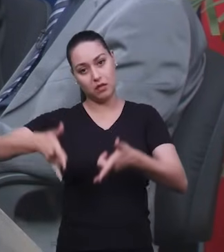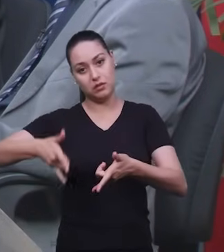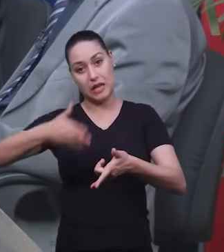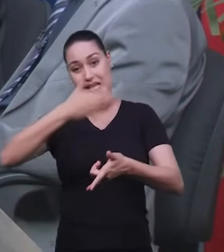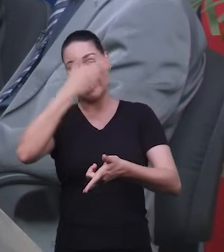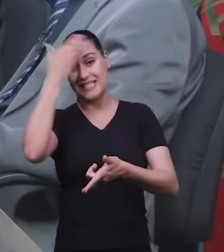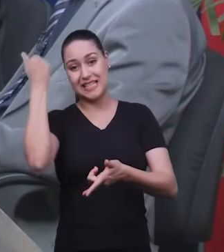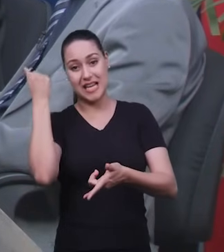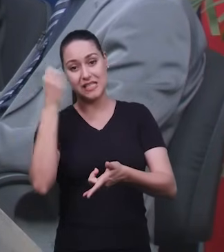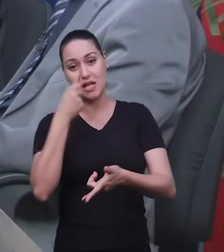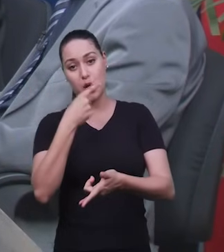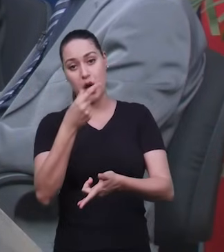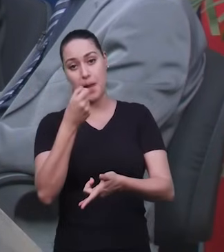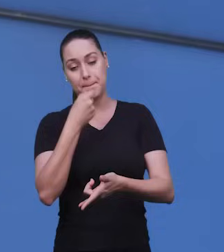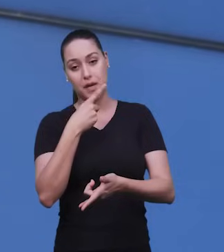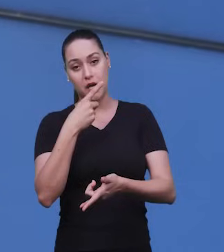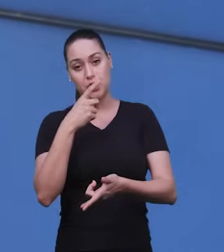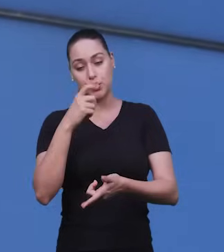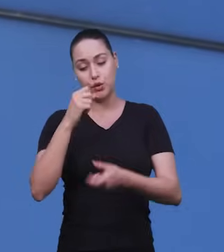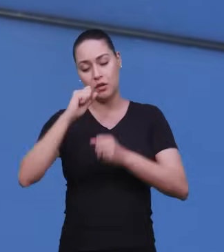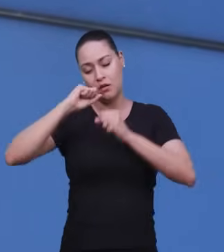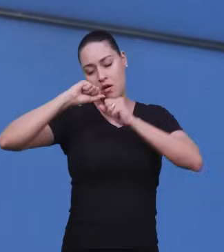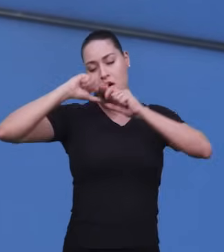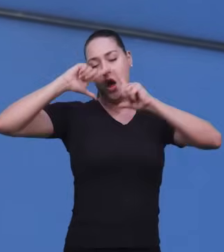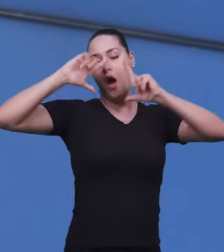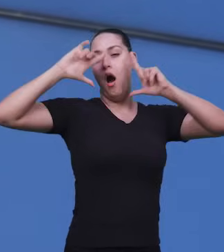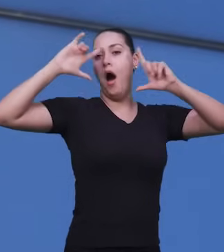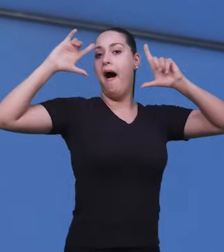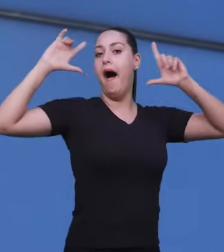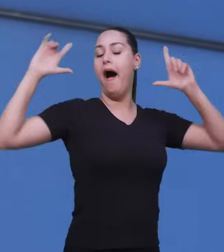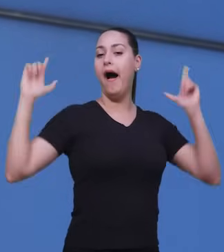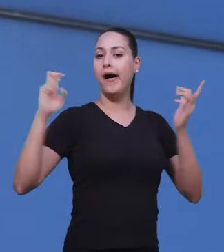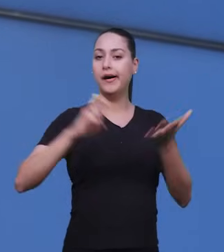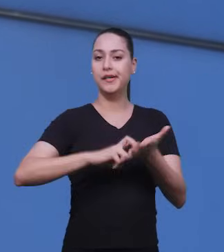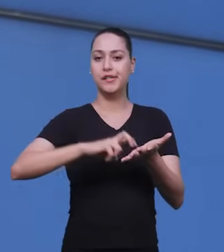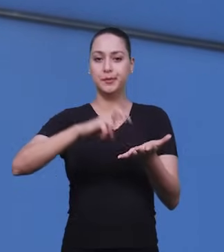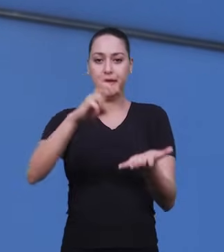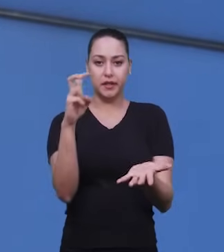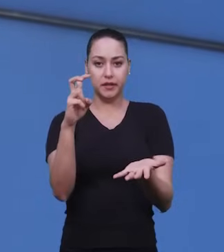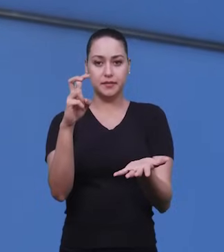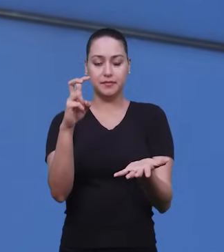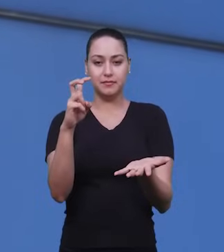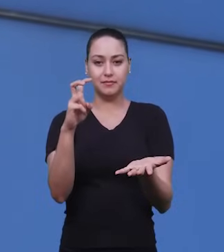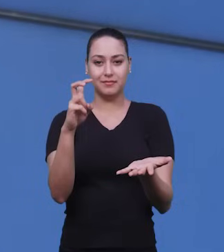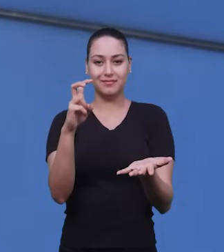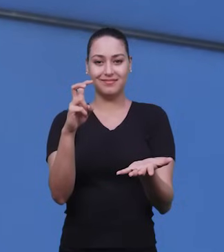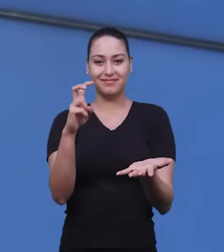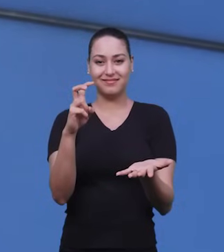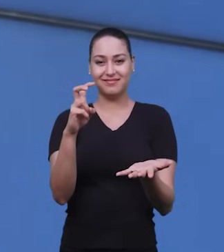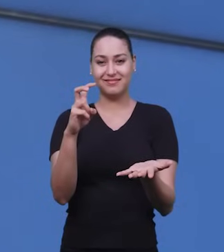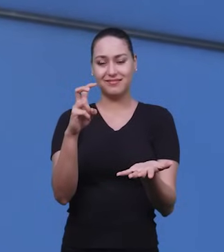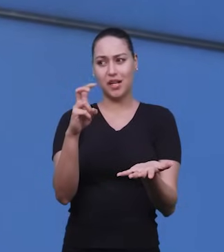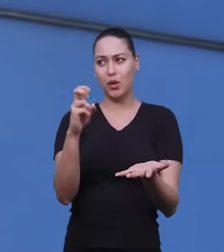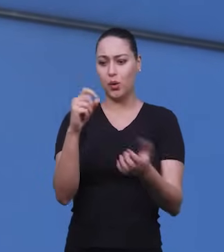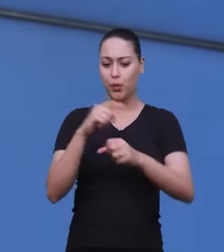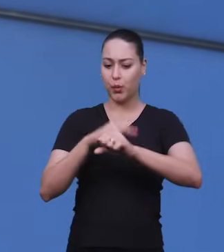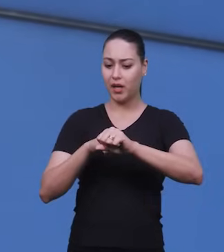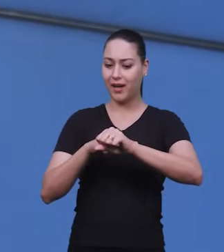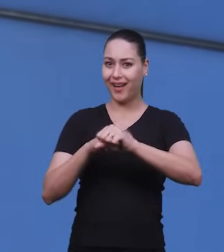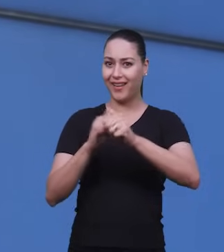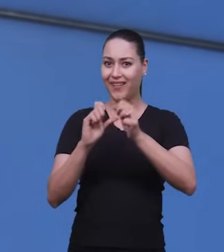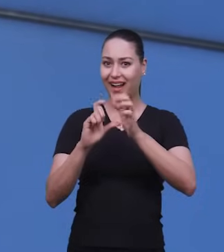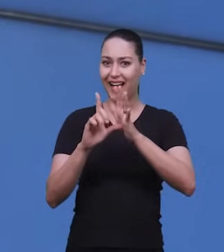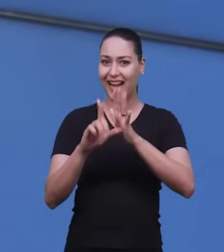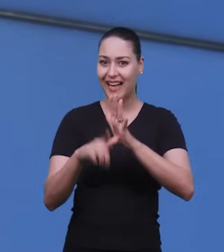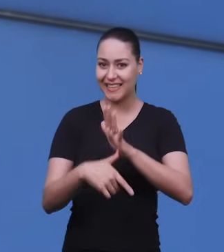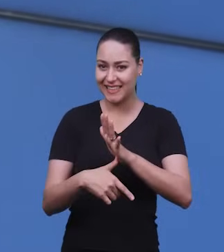remédio. De manhã, quando ela acorda, já normalmente mais tarde do que ela acordava, ela